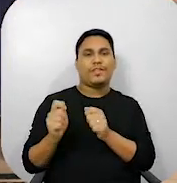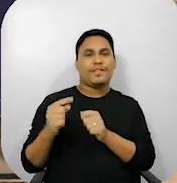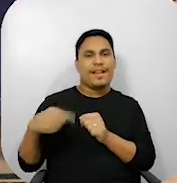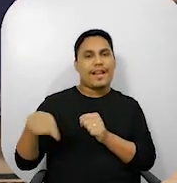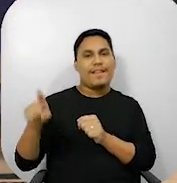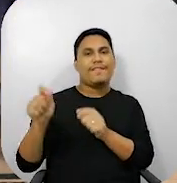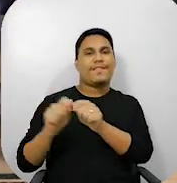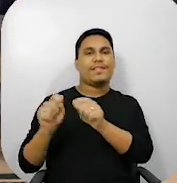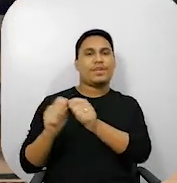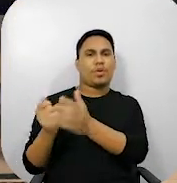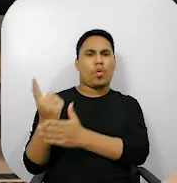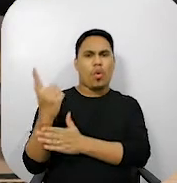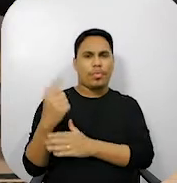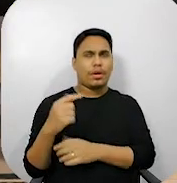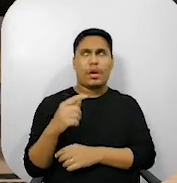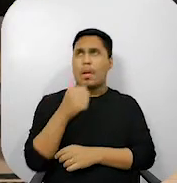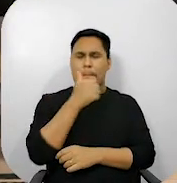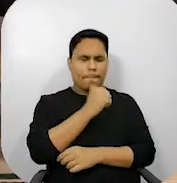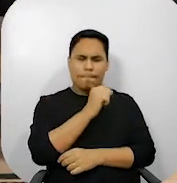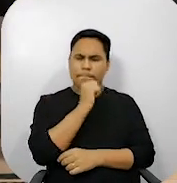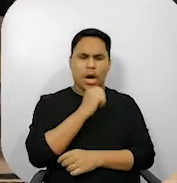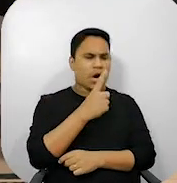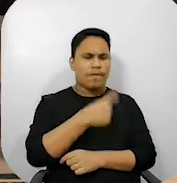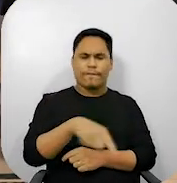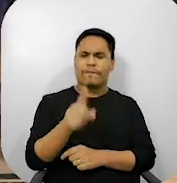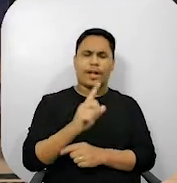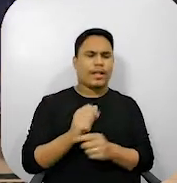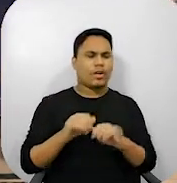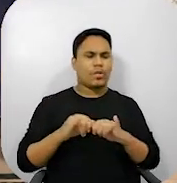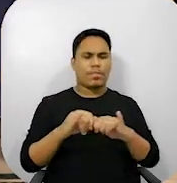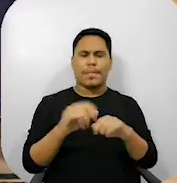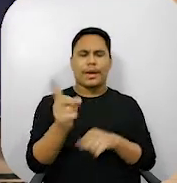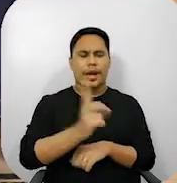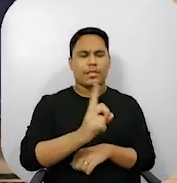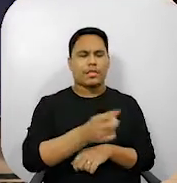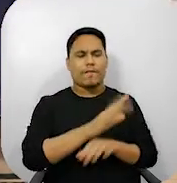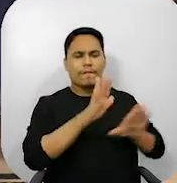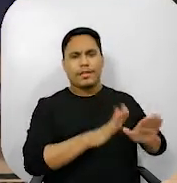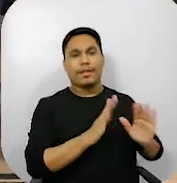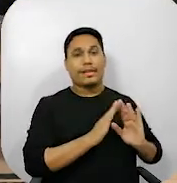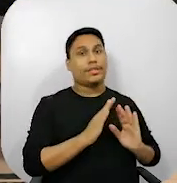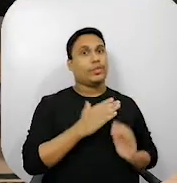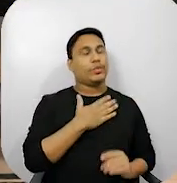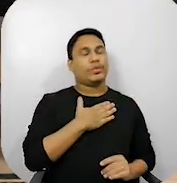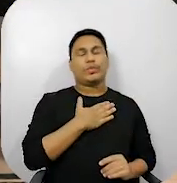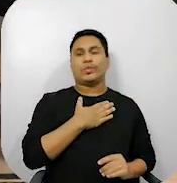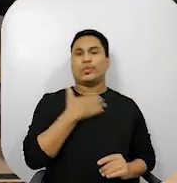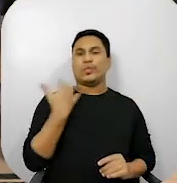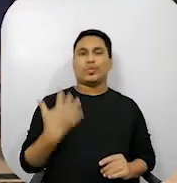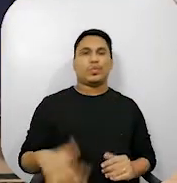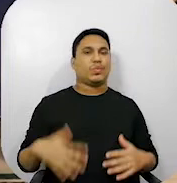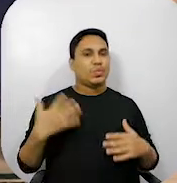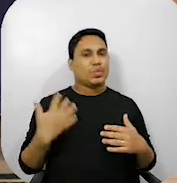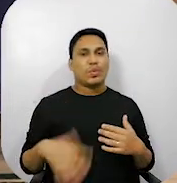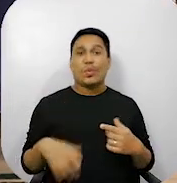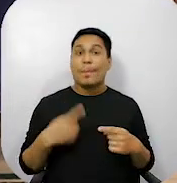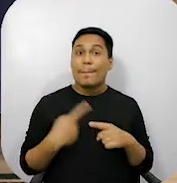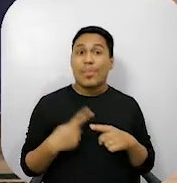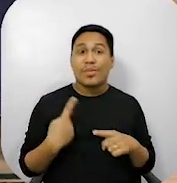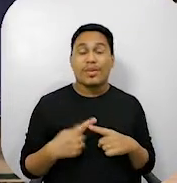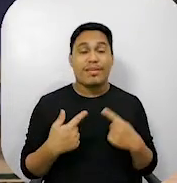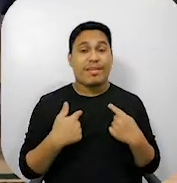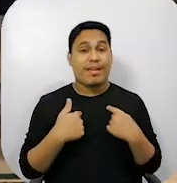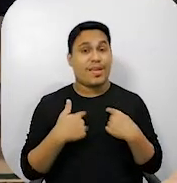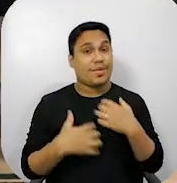no supermercado não você não vai Mamãe pelo amor de Deus você fica em casa isso daí foi terrível terrível porque eu fiquei